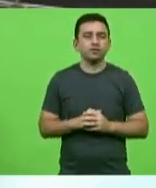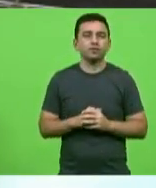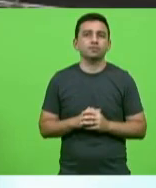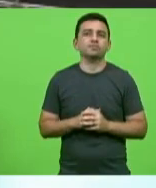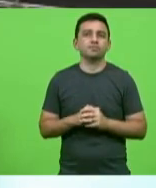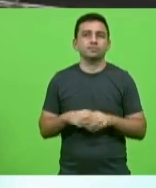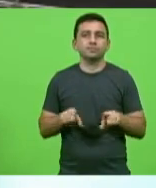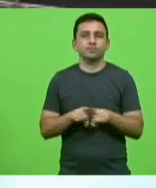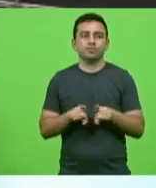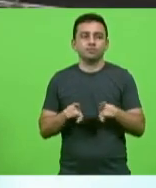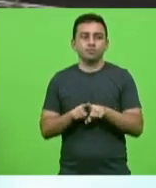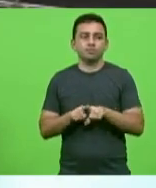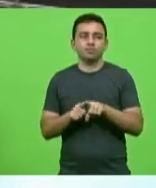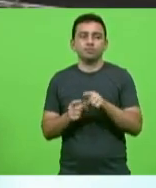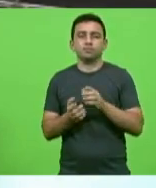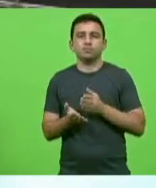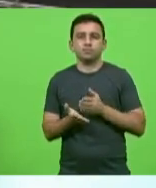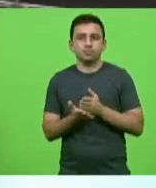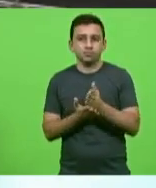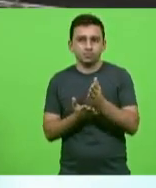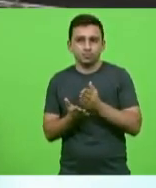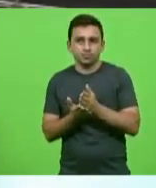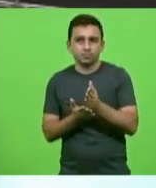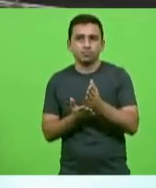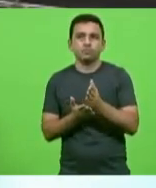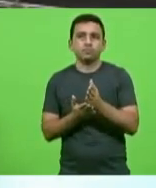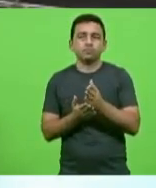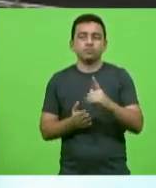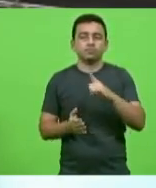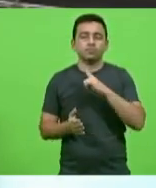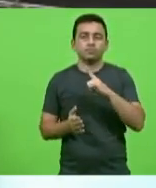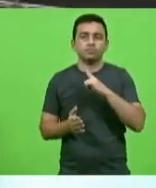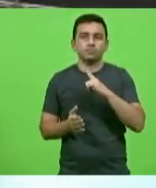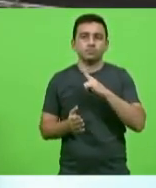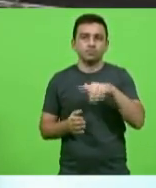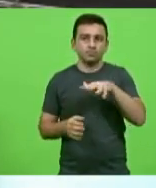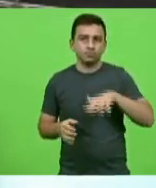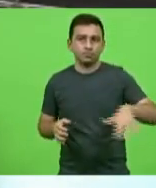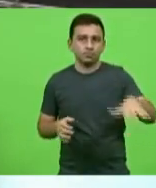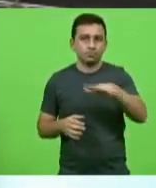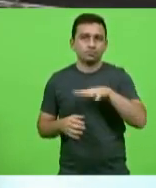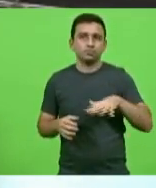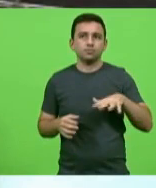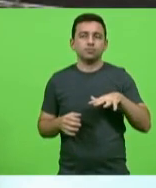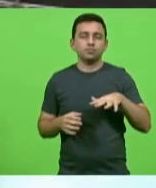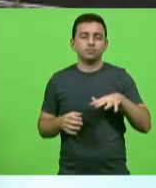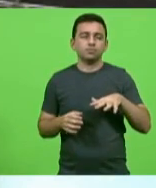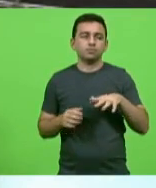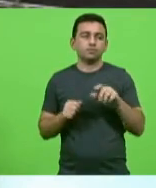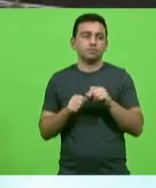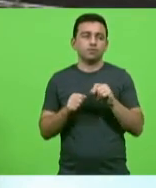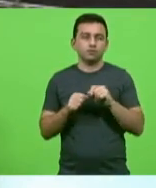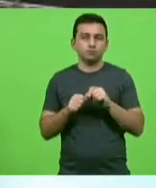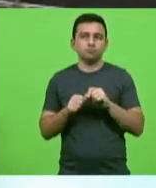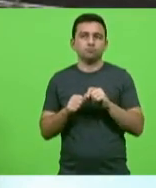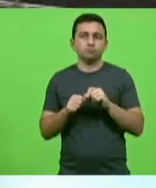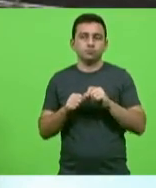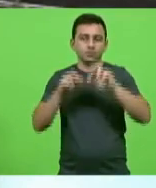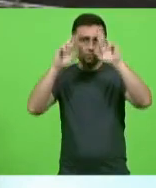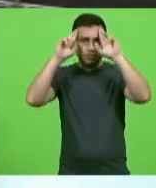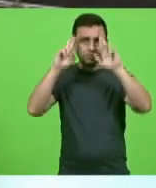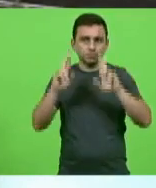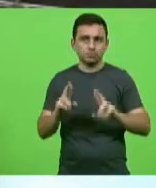responsabilidade preciso Natália estiveram aos obter ver a exordial também assim o fazem em